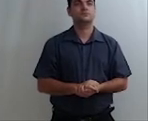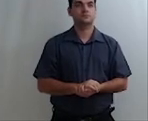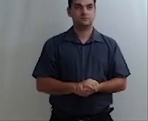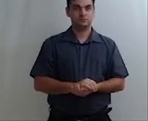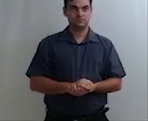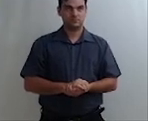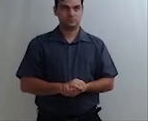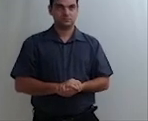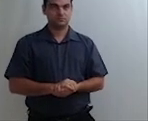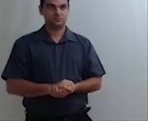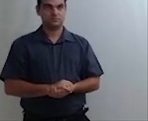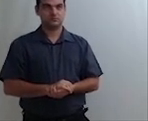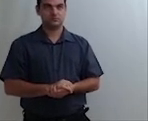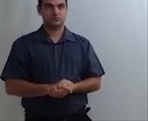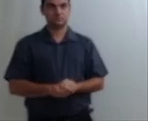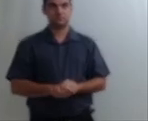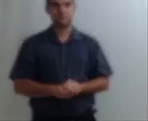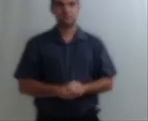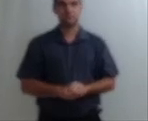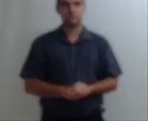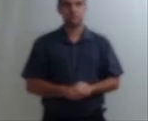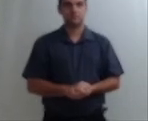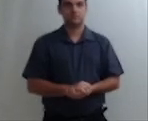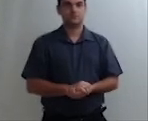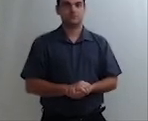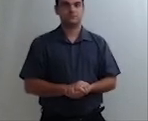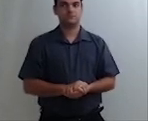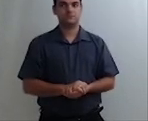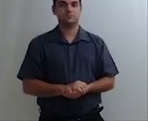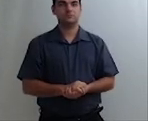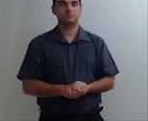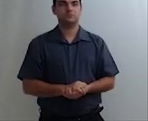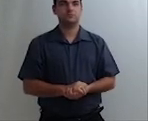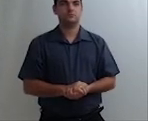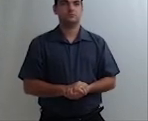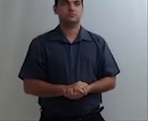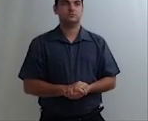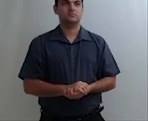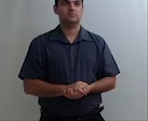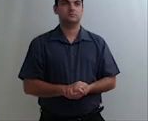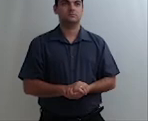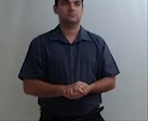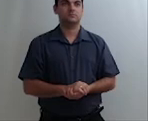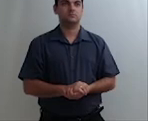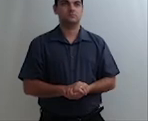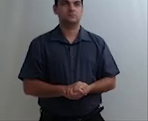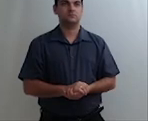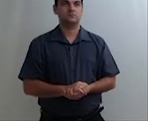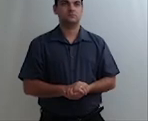Obrigado Dr adones devolvo a palavra relator Ministro Sebastião